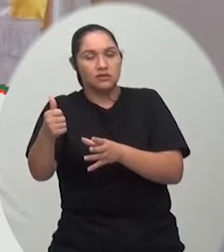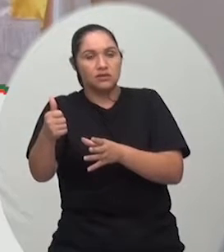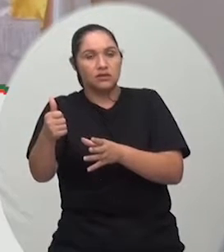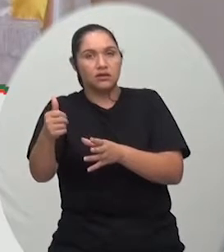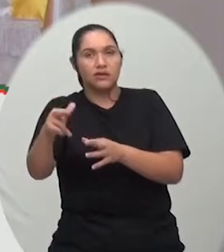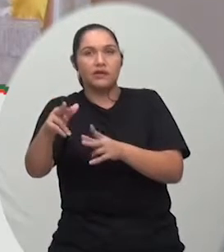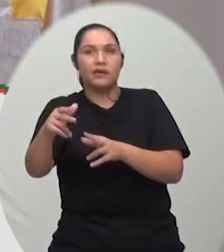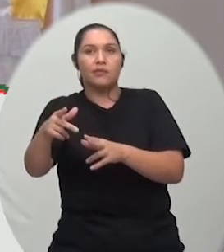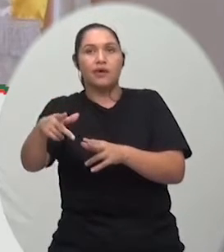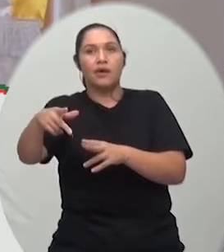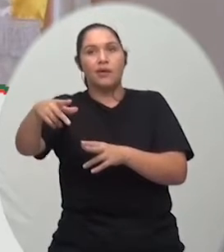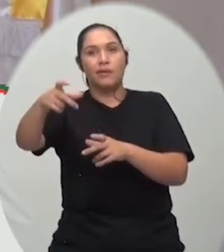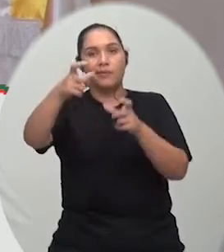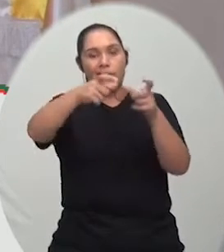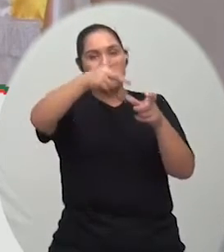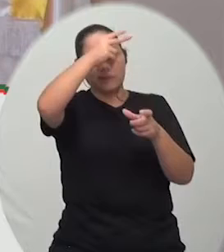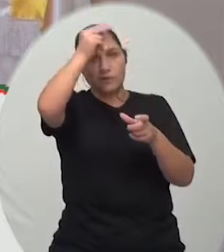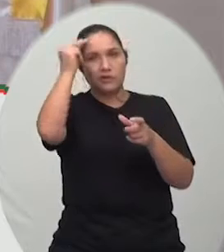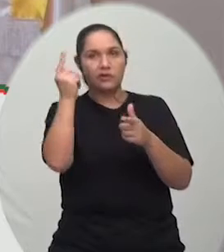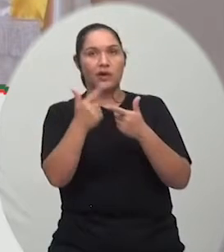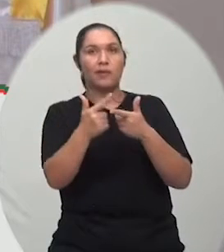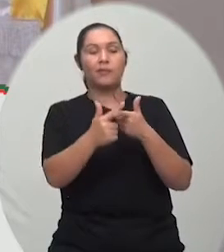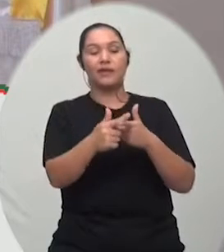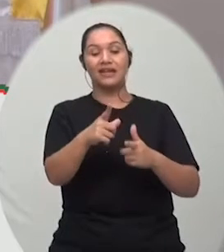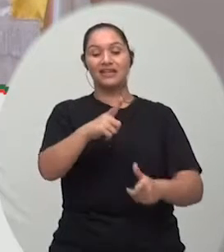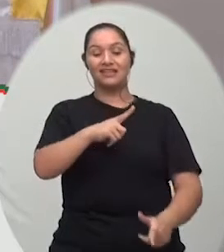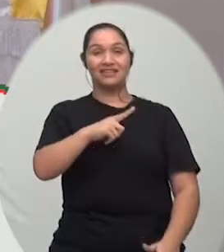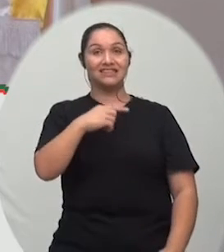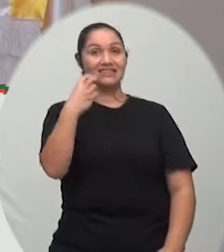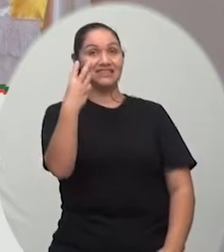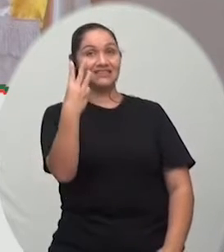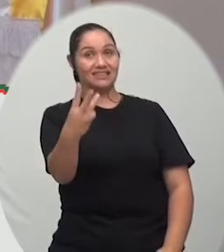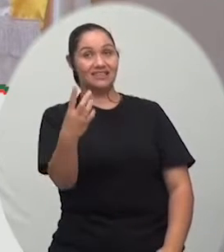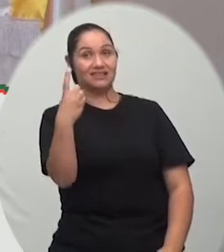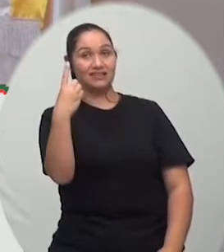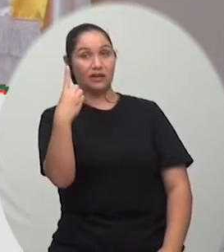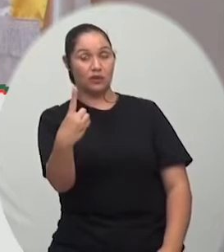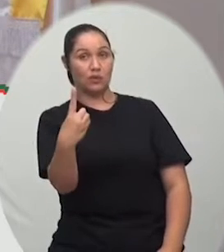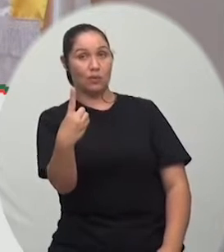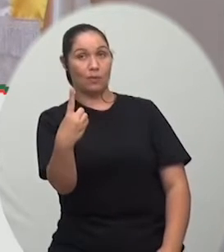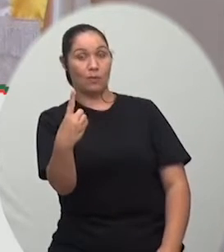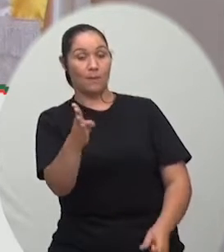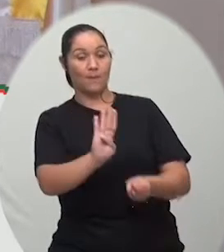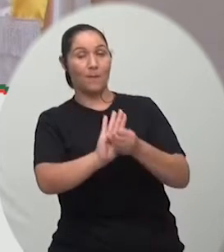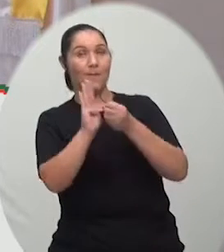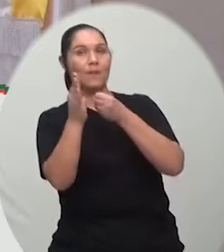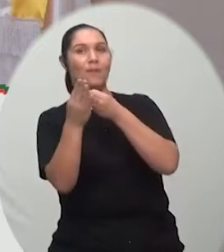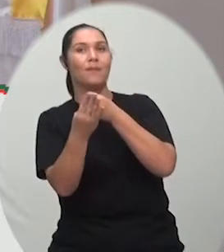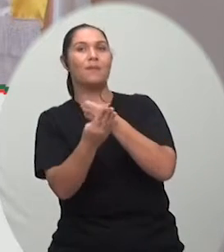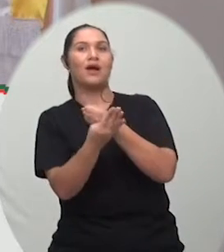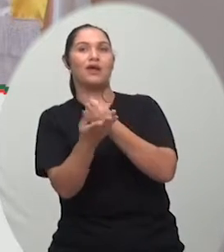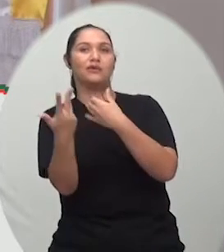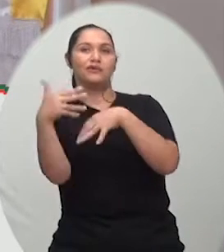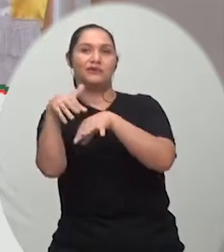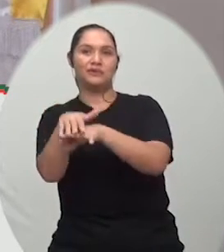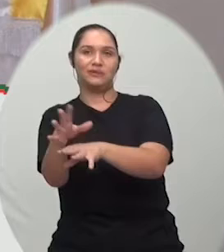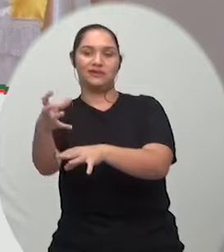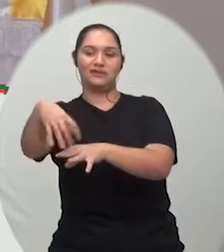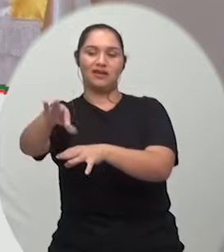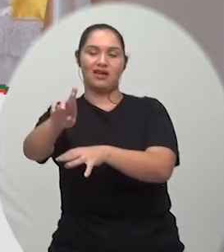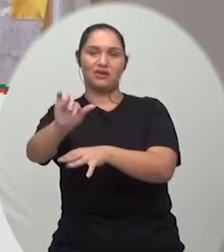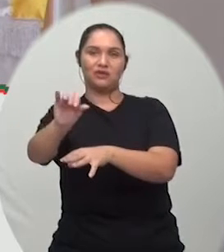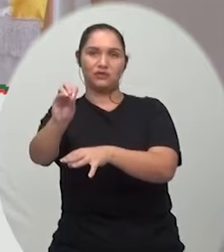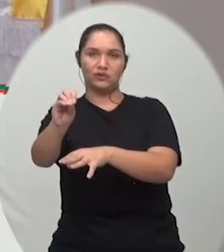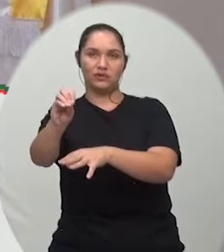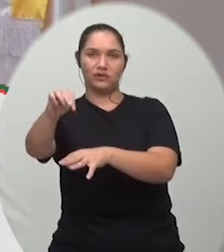temos 31 bairros, são 31 bairros, tá, que abrange a região da intendência do Rio Maina. E nós temos